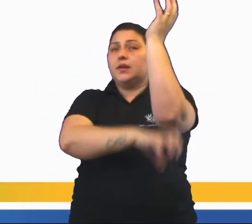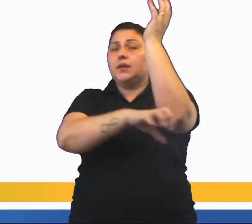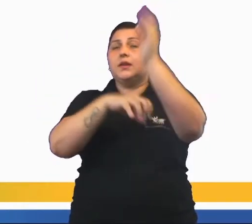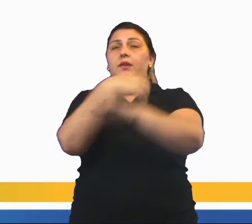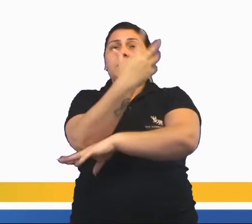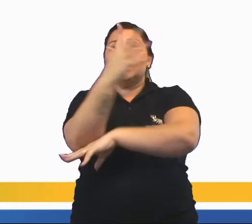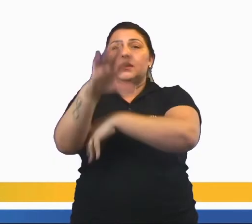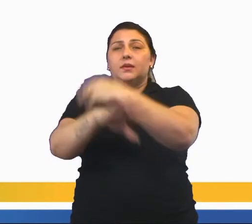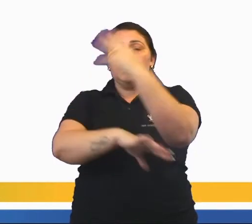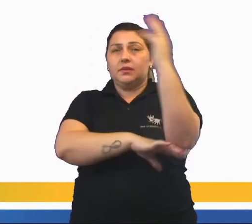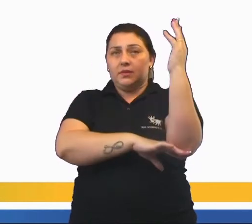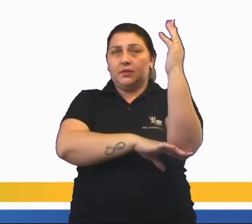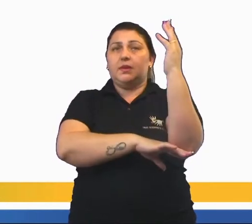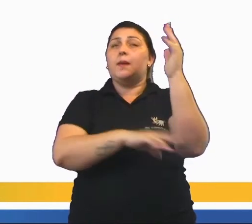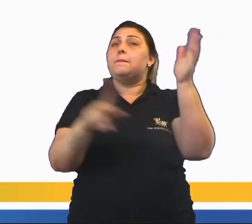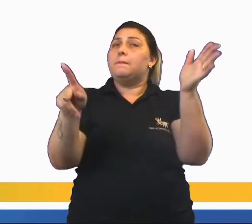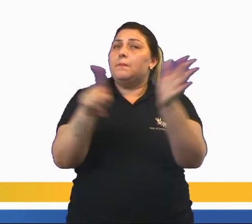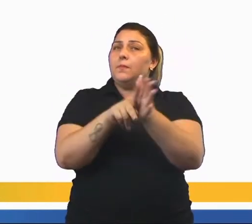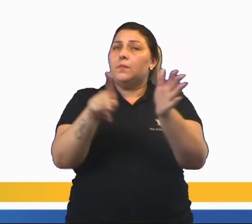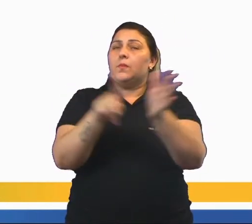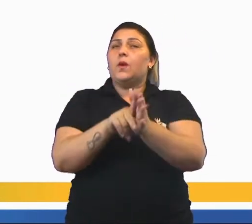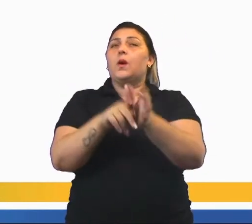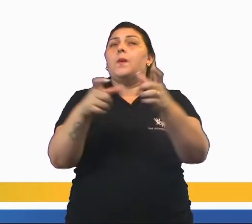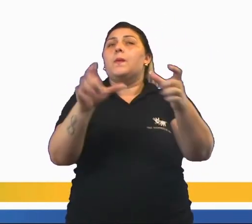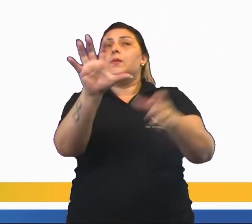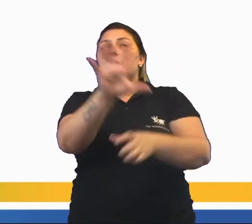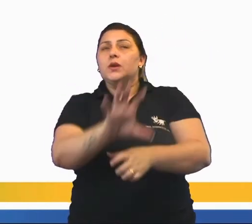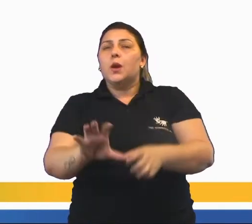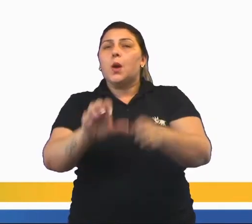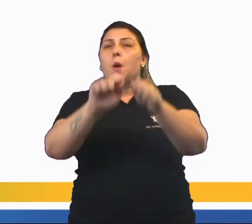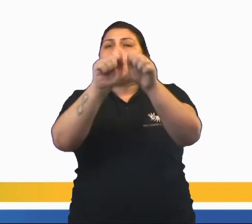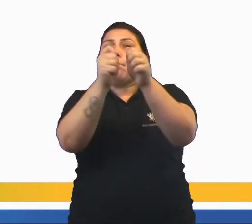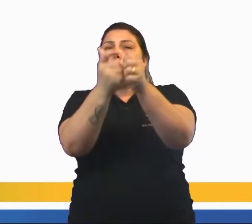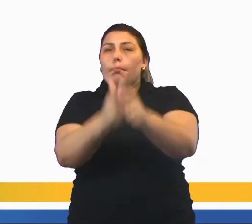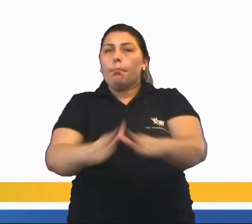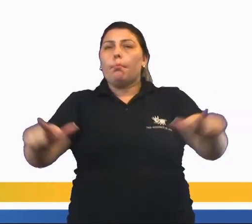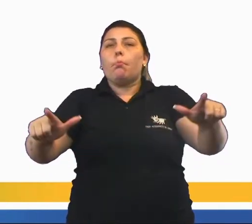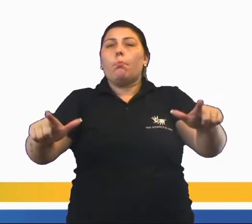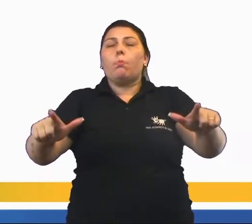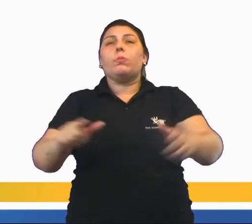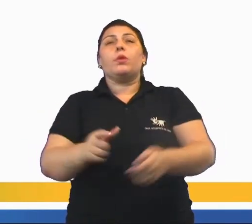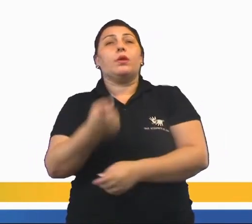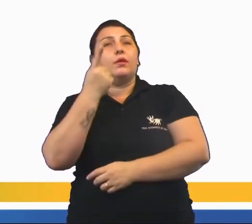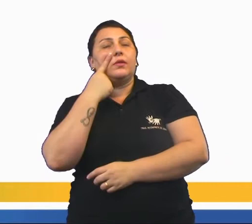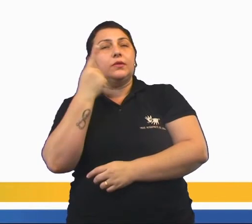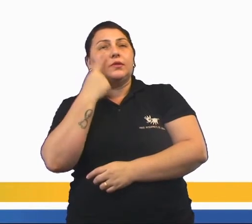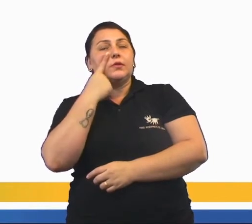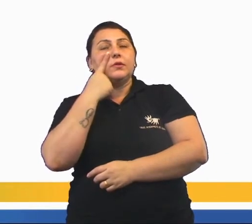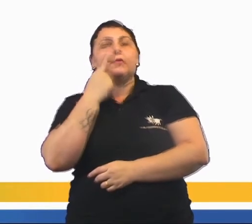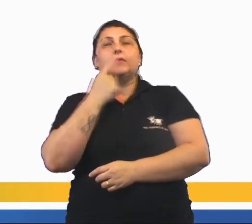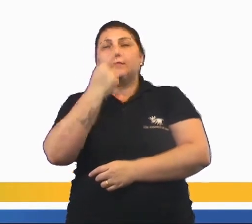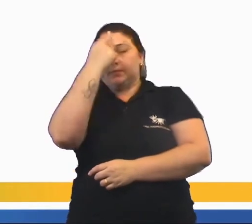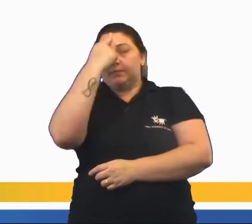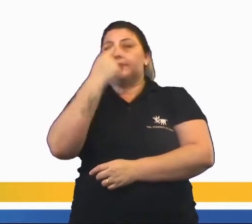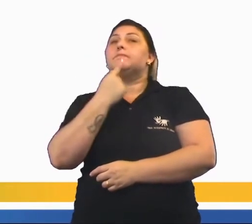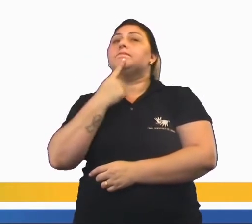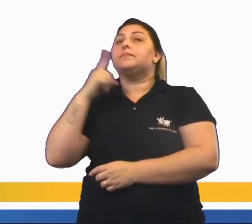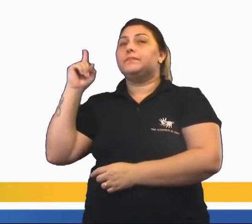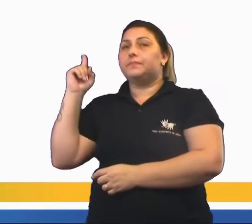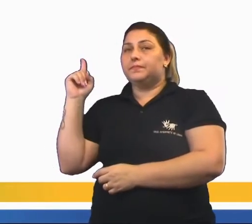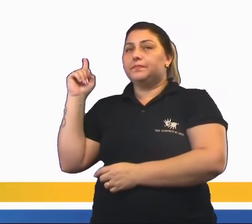plantas. Ele é típico de regiões desérticas. Vamos então aqui verificar as imagens. Olha